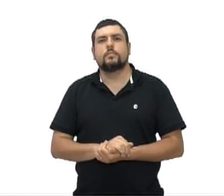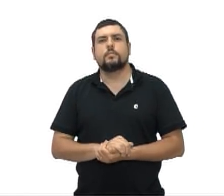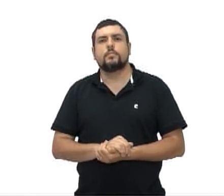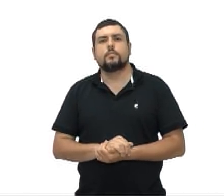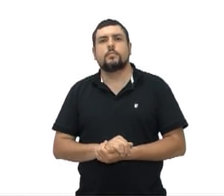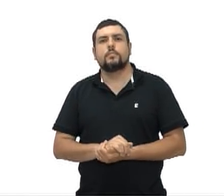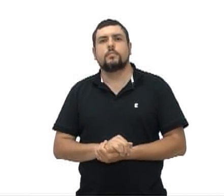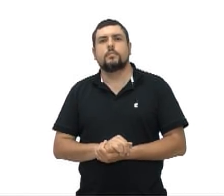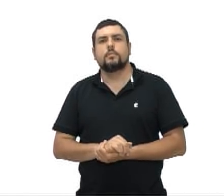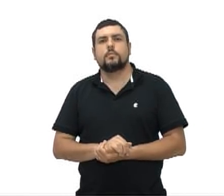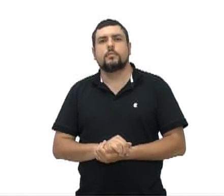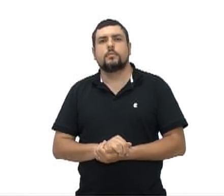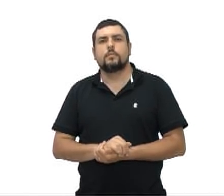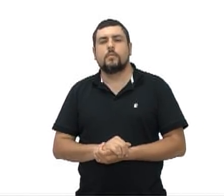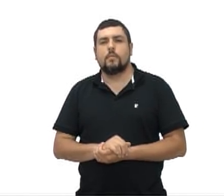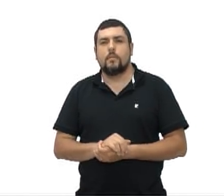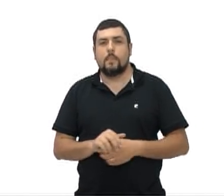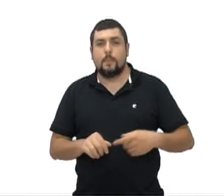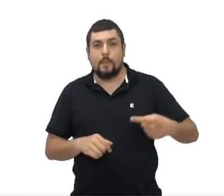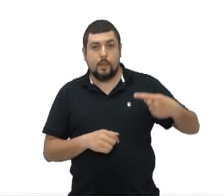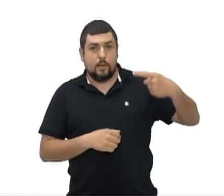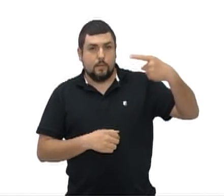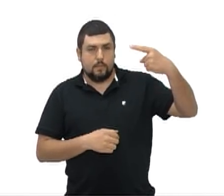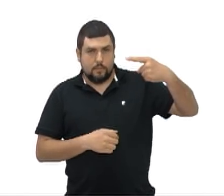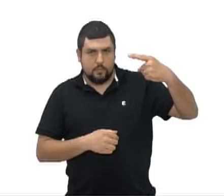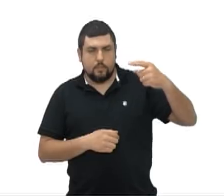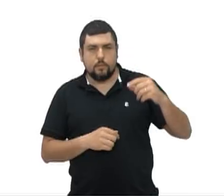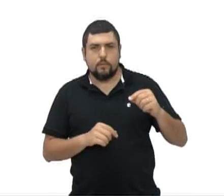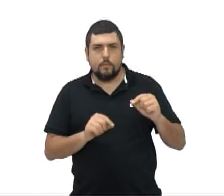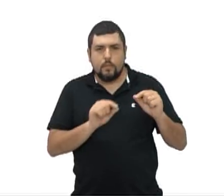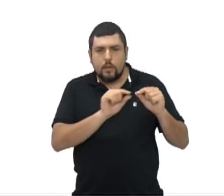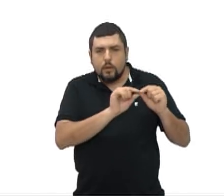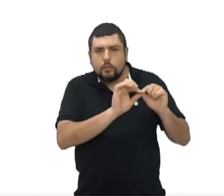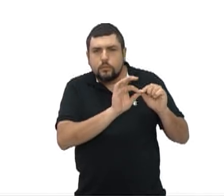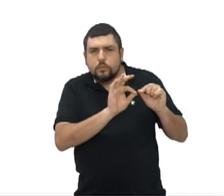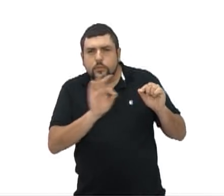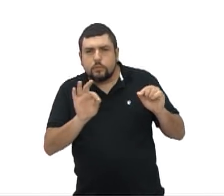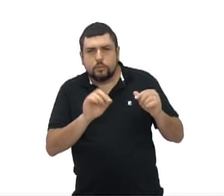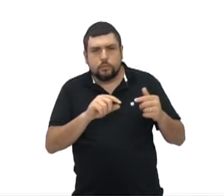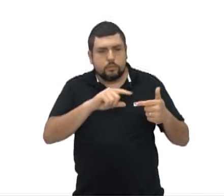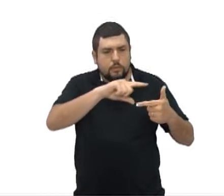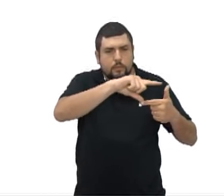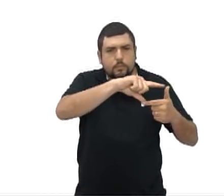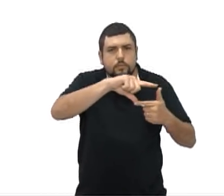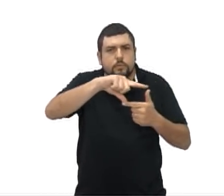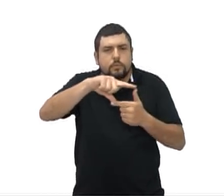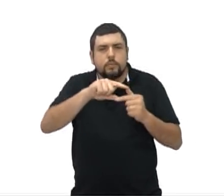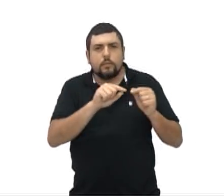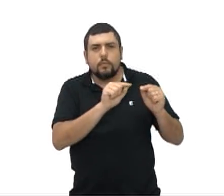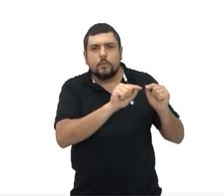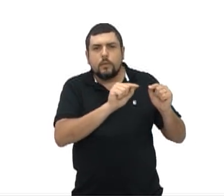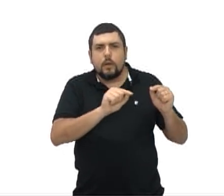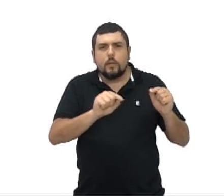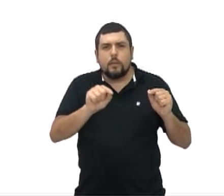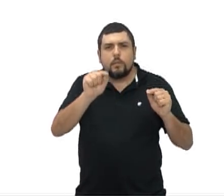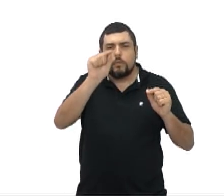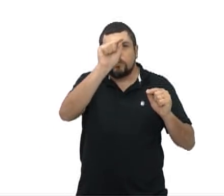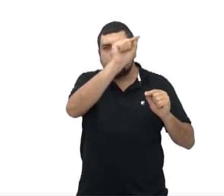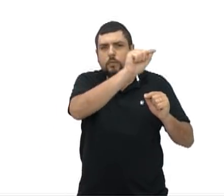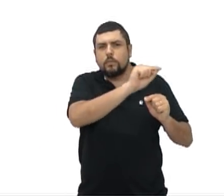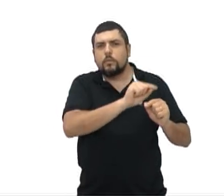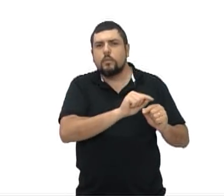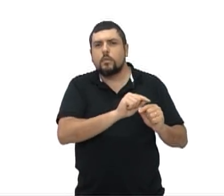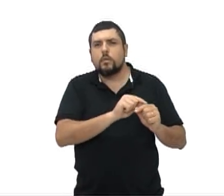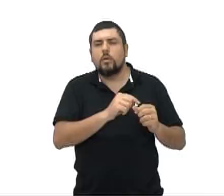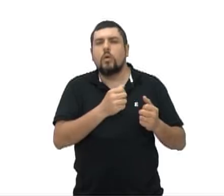primeira figura 1, considerando o quadradinho como uma unidade de medida, a área do quadrado será 4